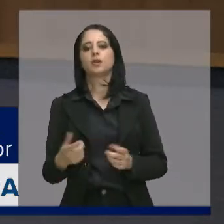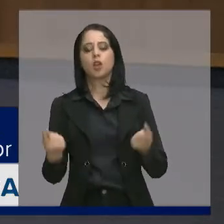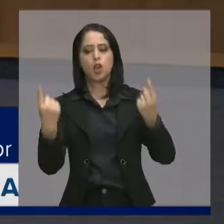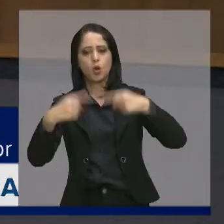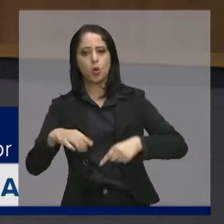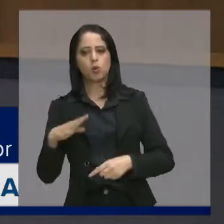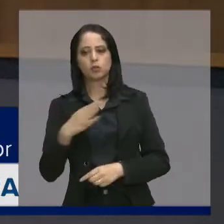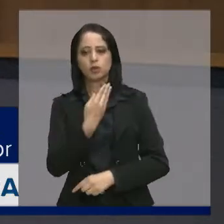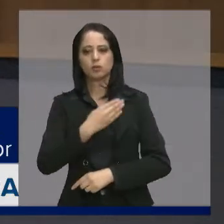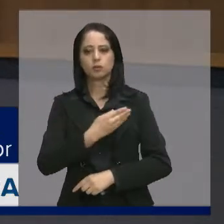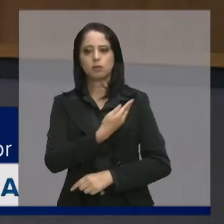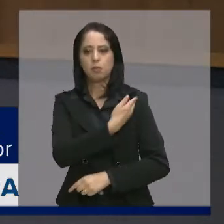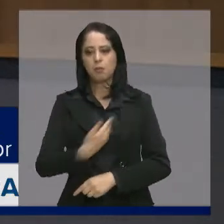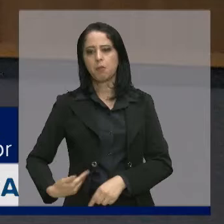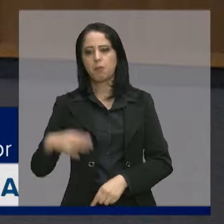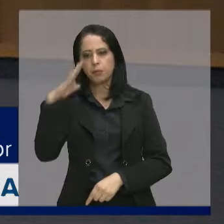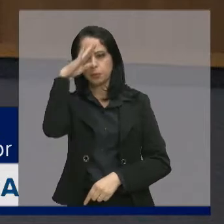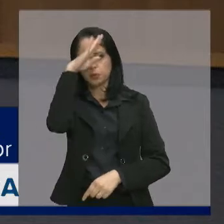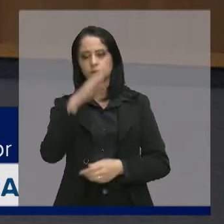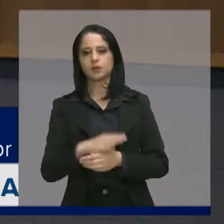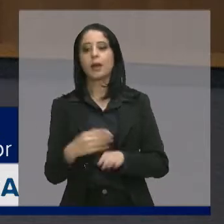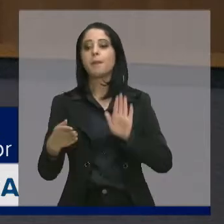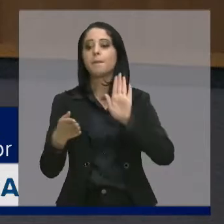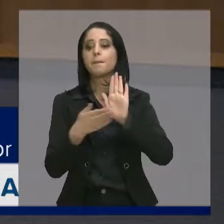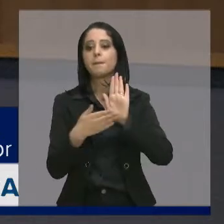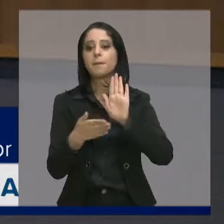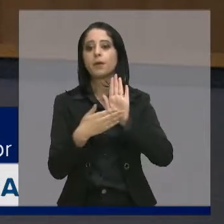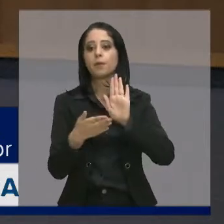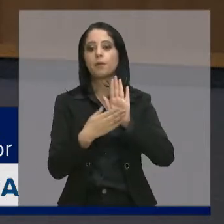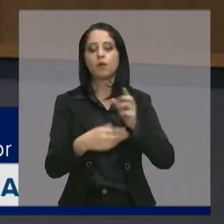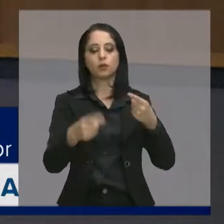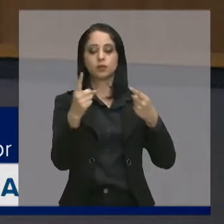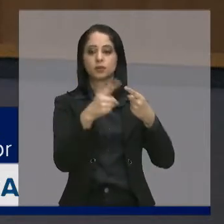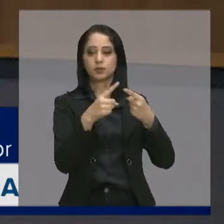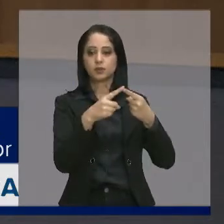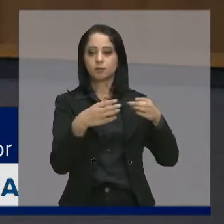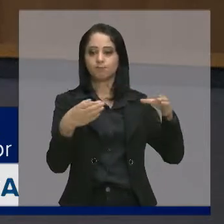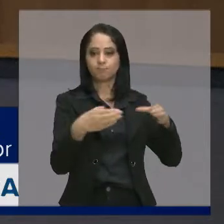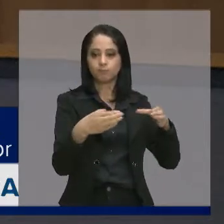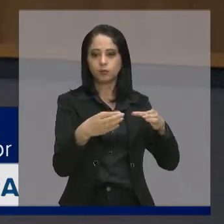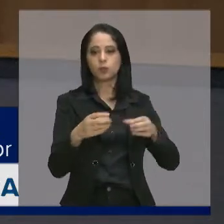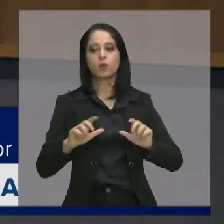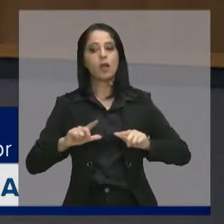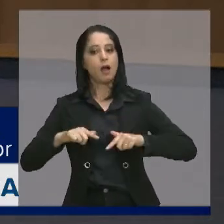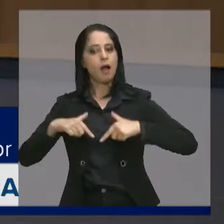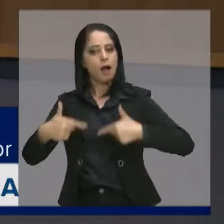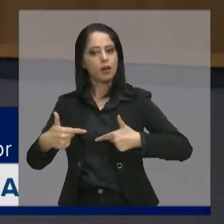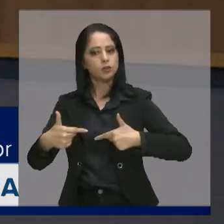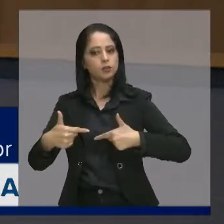estou propondo que a gente tenha aqui nessa comissão diversas ações